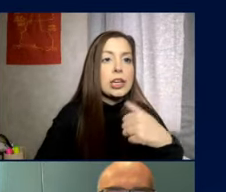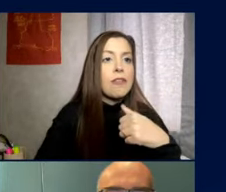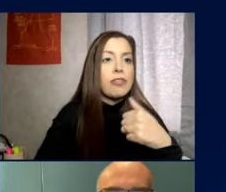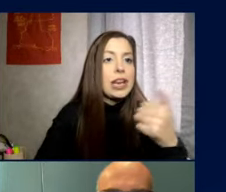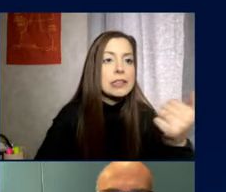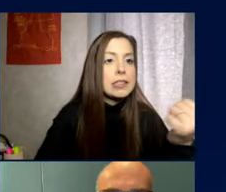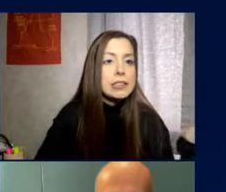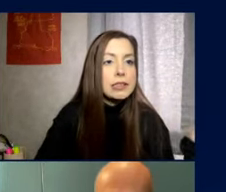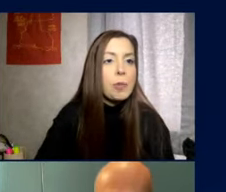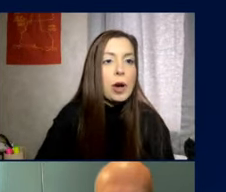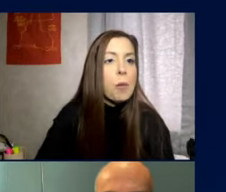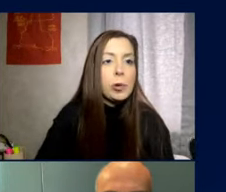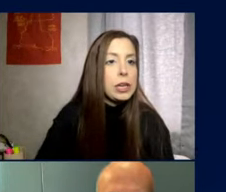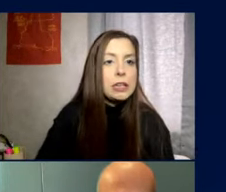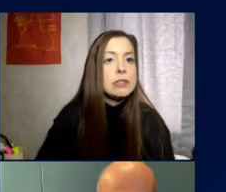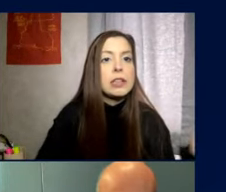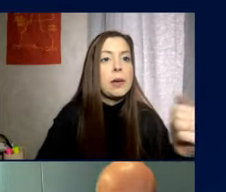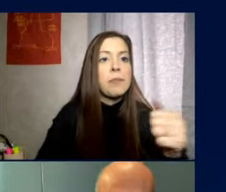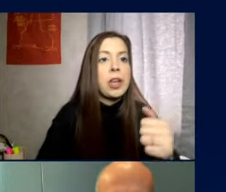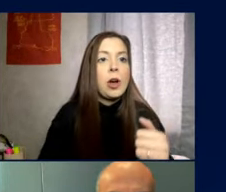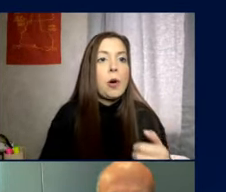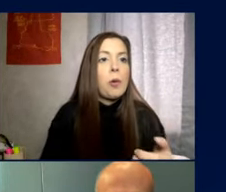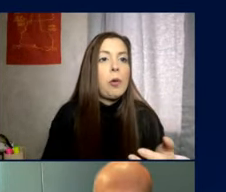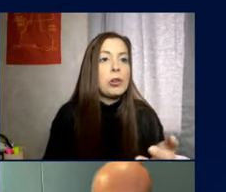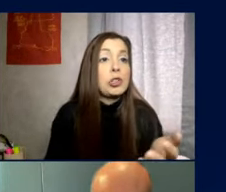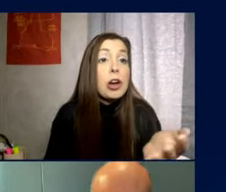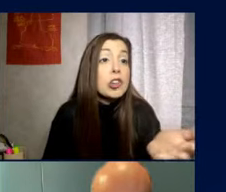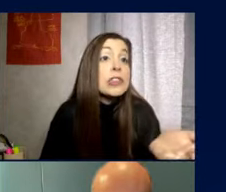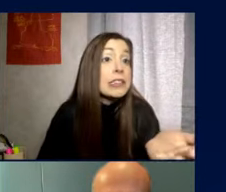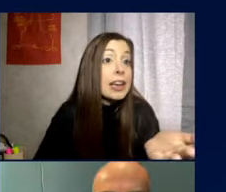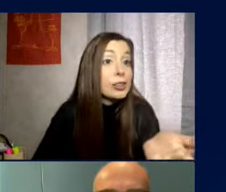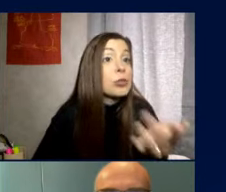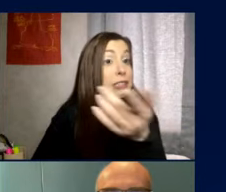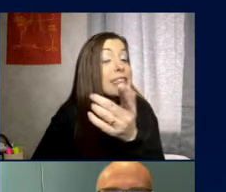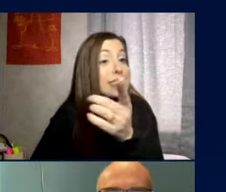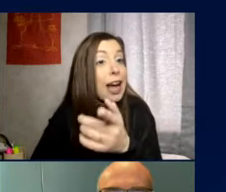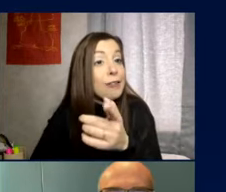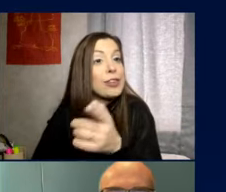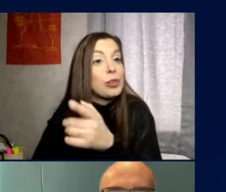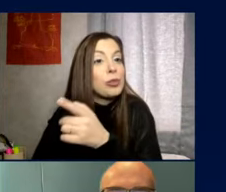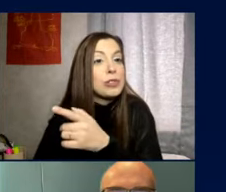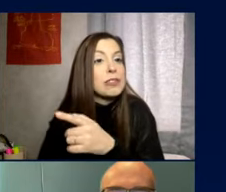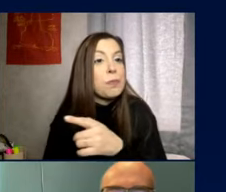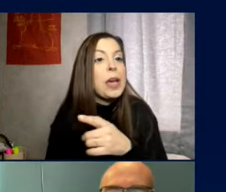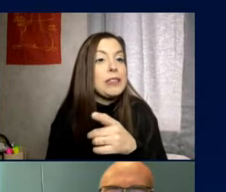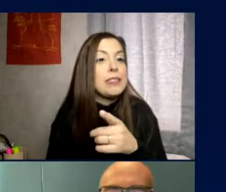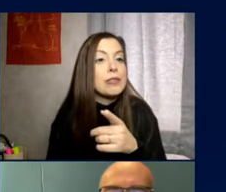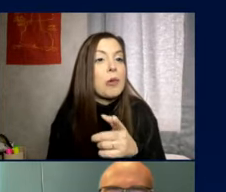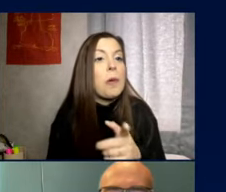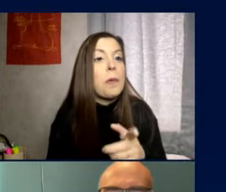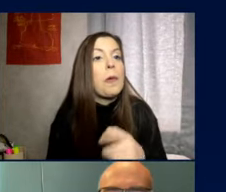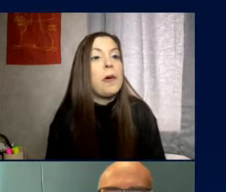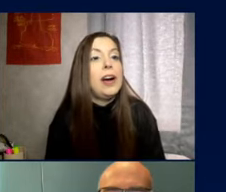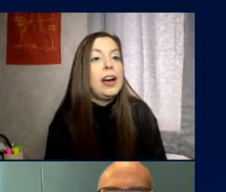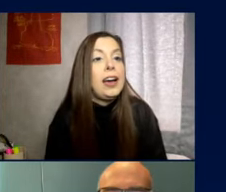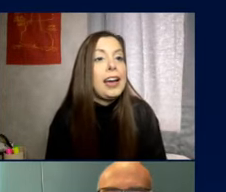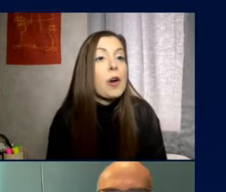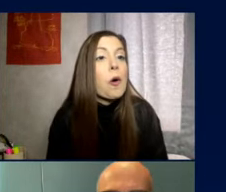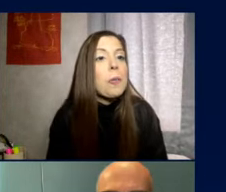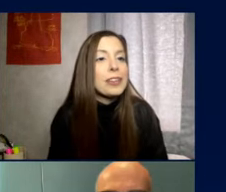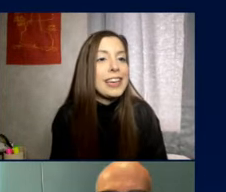que acha que a Vila Sésamo é comunista? O Jorge Santos, que estava num dos spaces